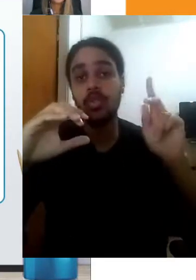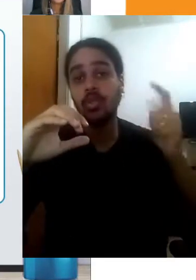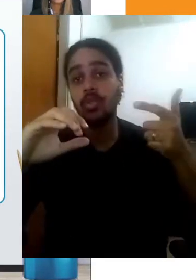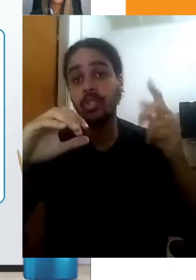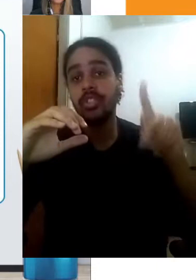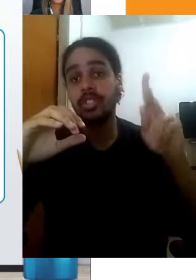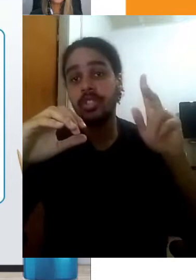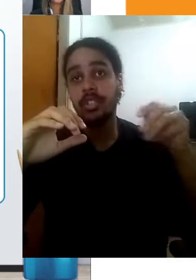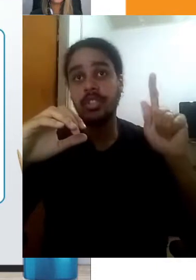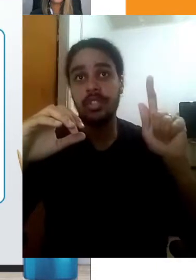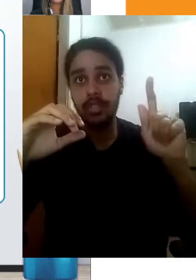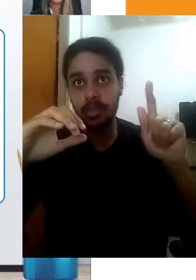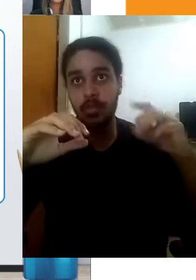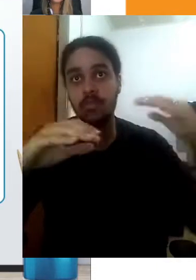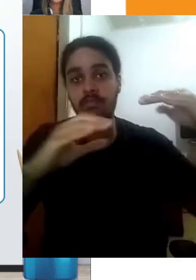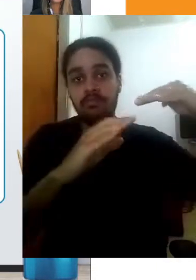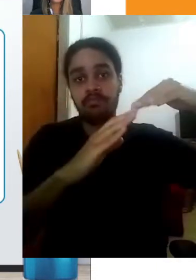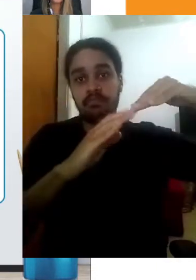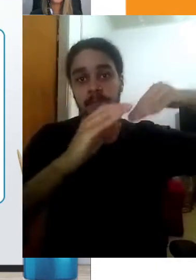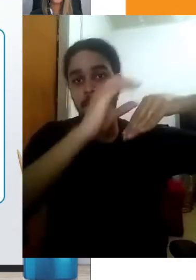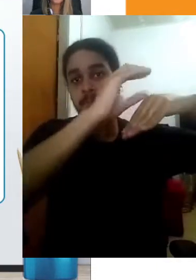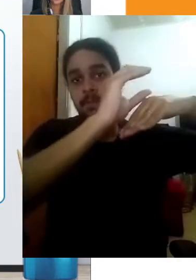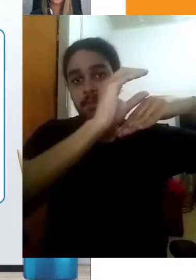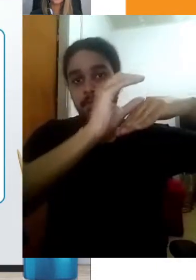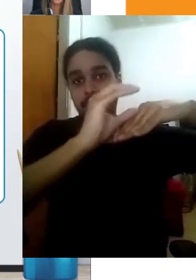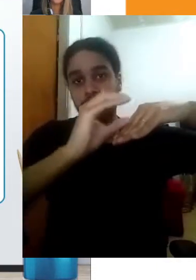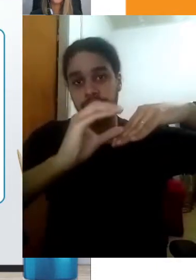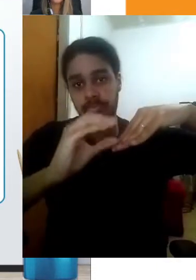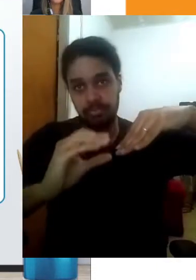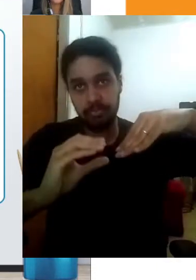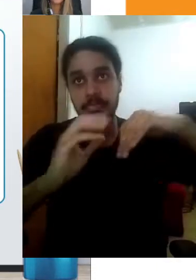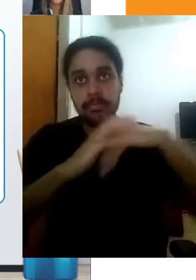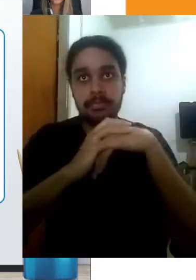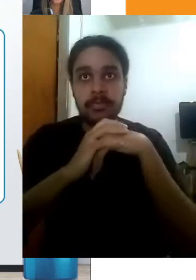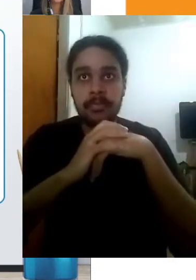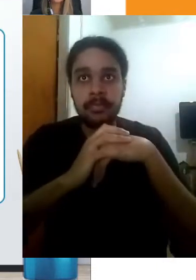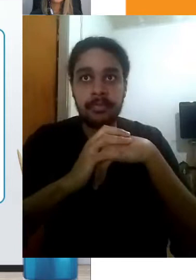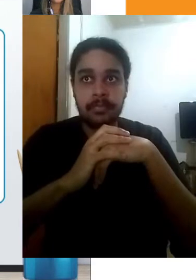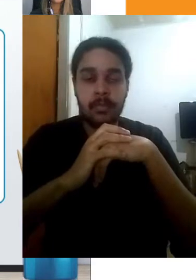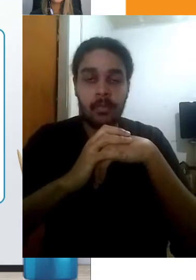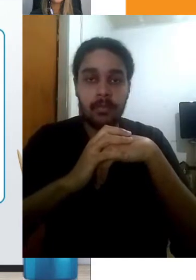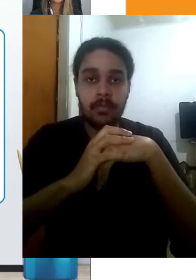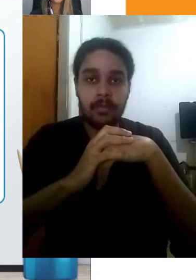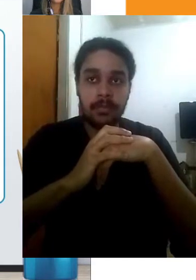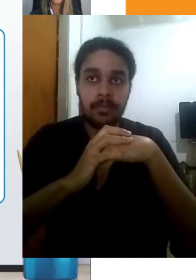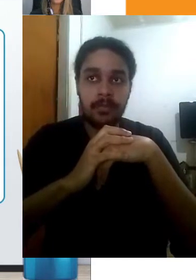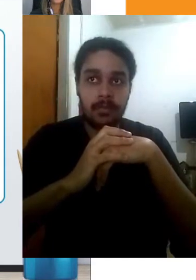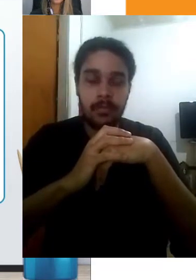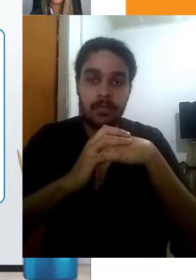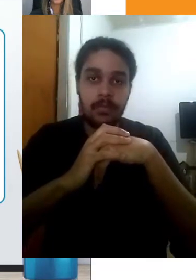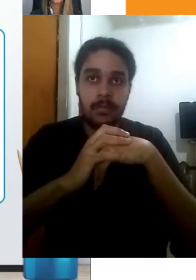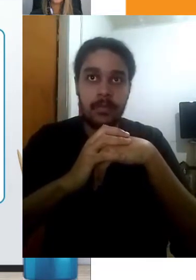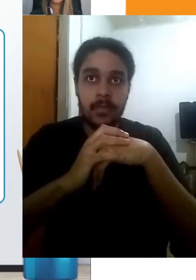com aceleração constante de módulo igual a 3 metros por segundo ao quadrado, como ilustra a figura. Supondo que a aceleração da